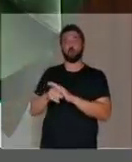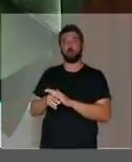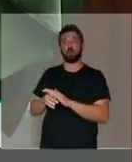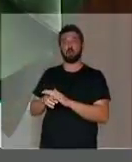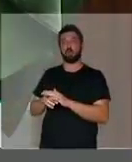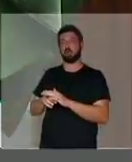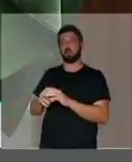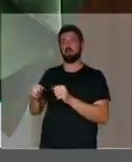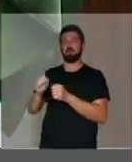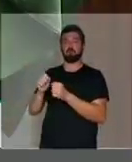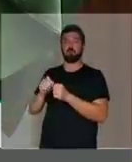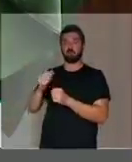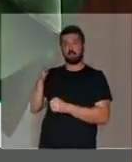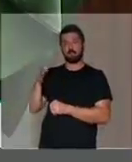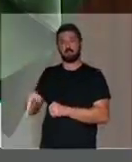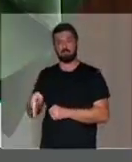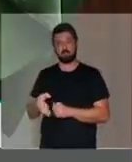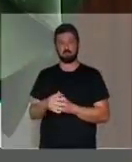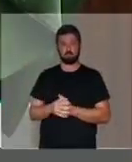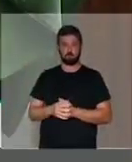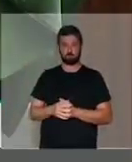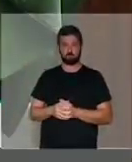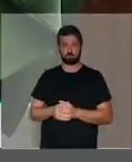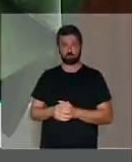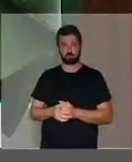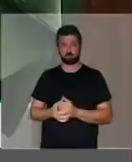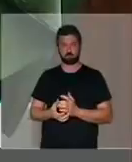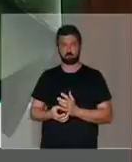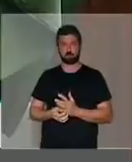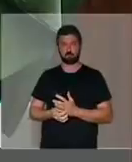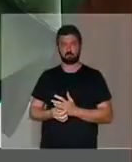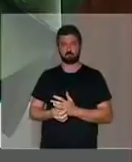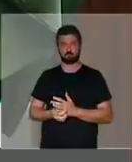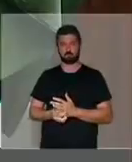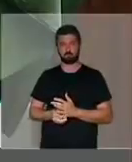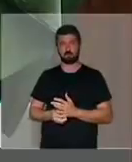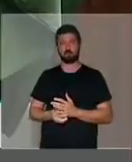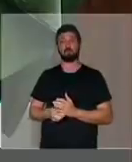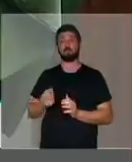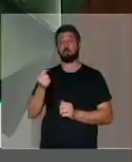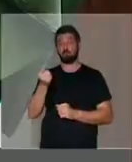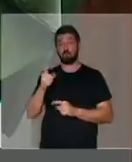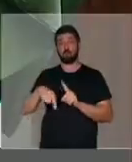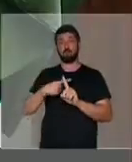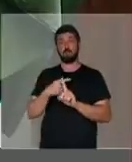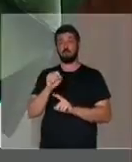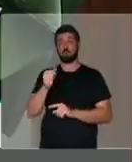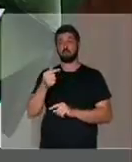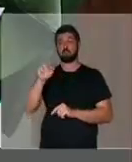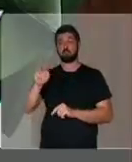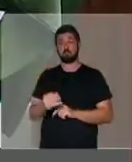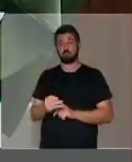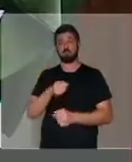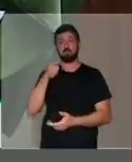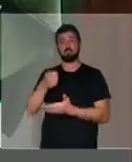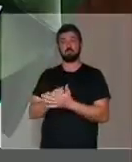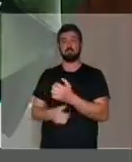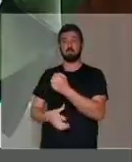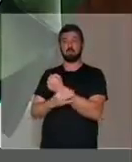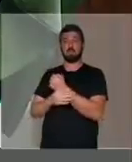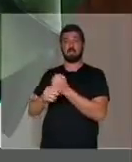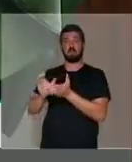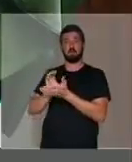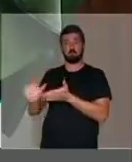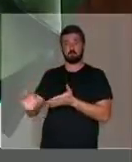das operações a serem realizadas durante a intervenção federal e o valor de 87 milhões para garantir